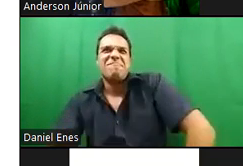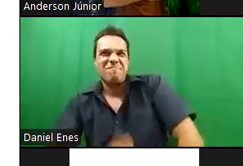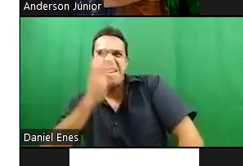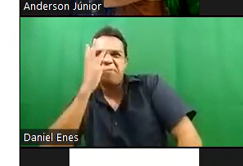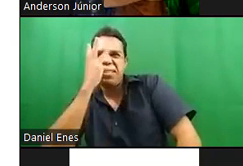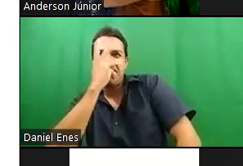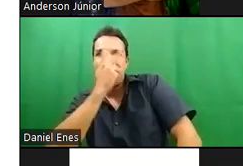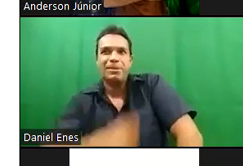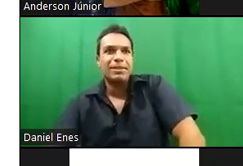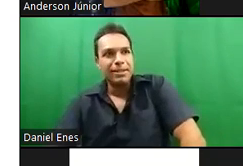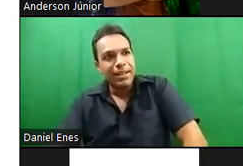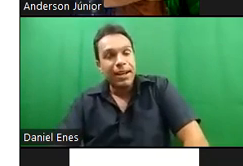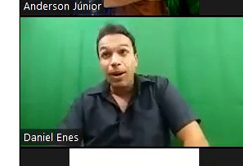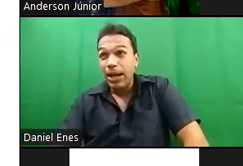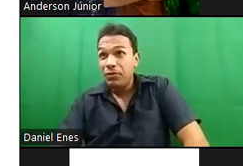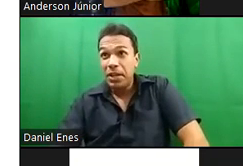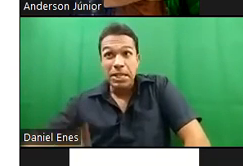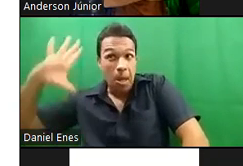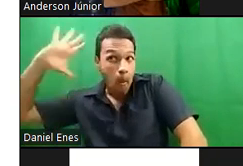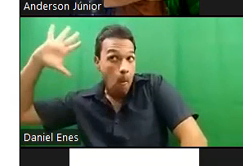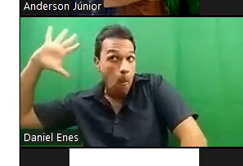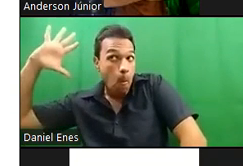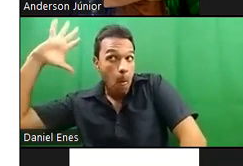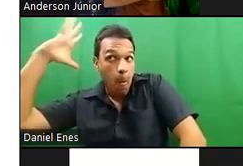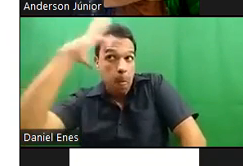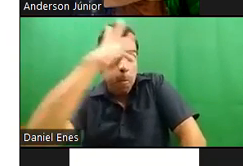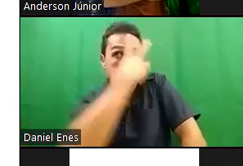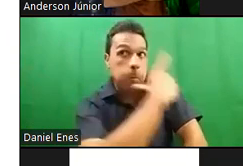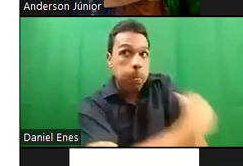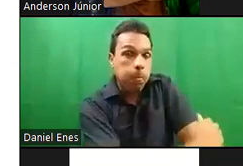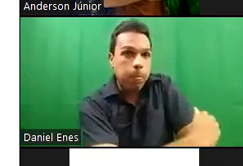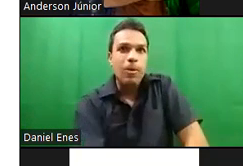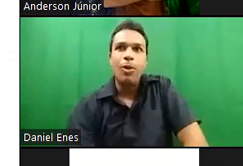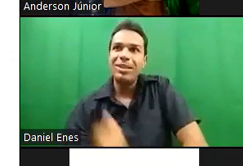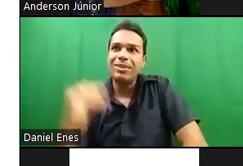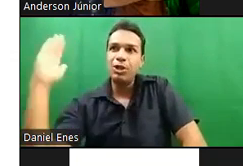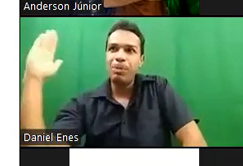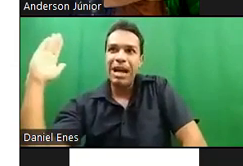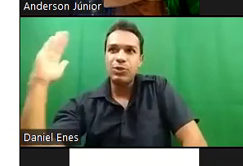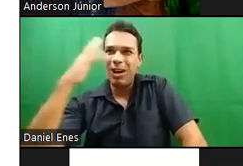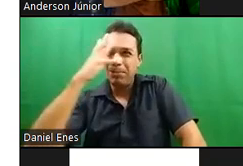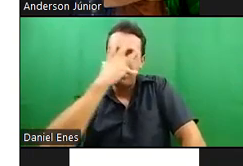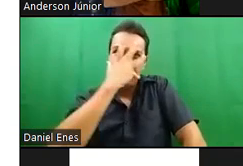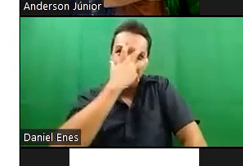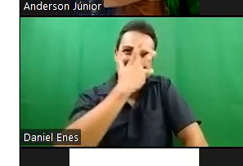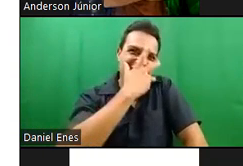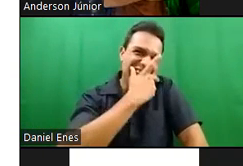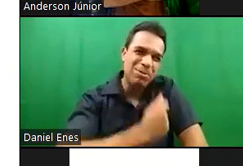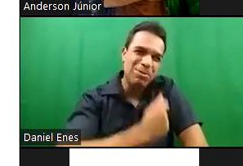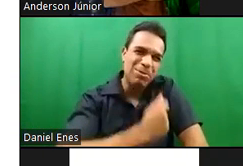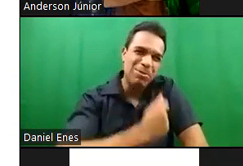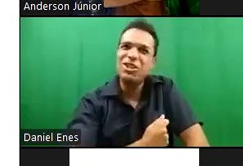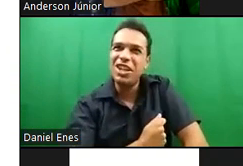Bonito. Olha a diferença. Aumentei o espaço, ó.